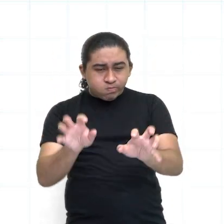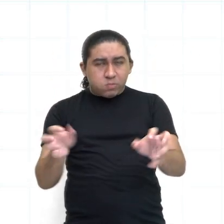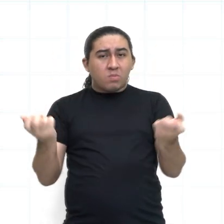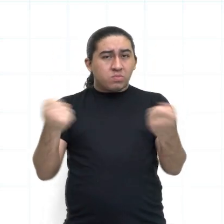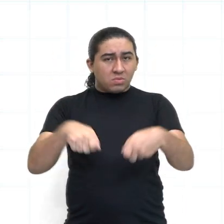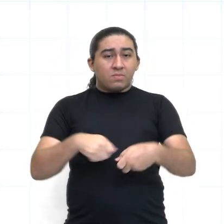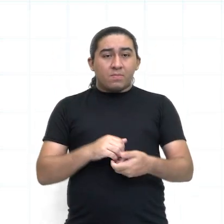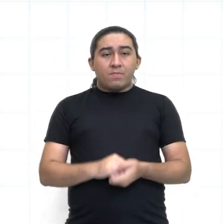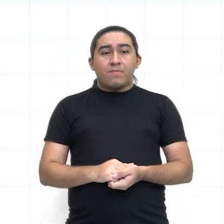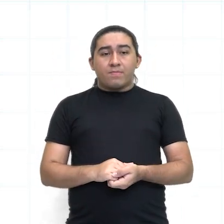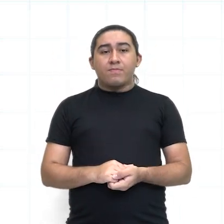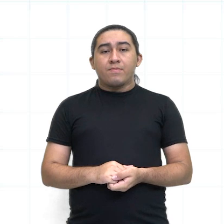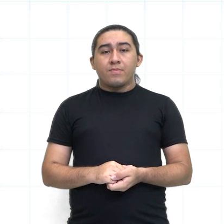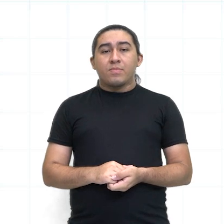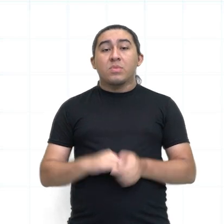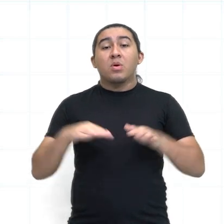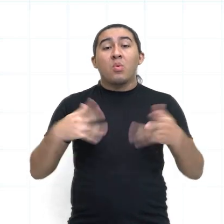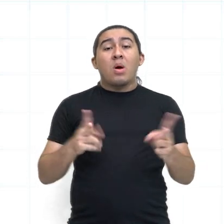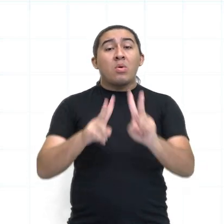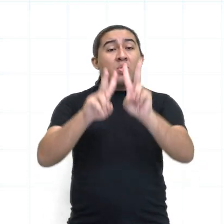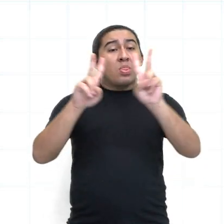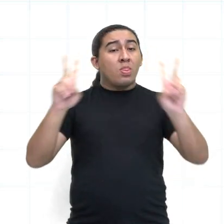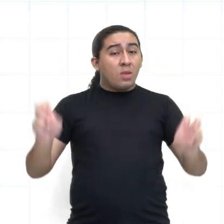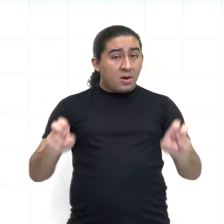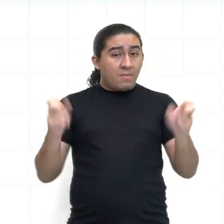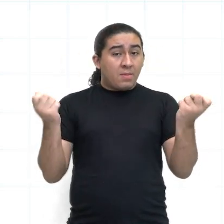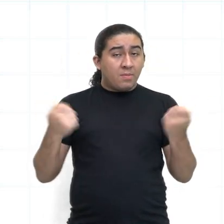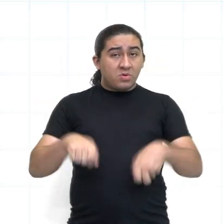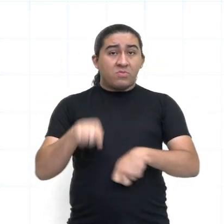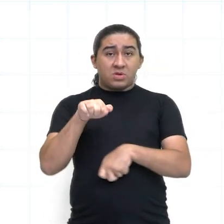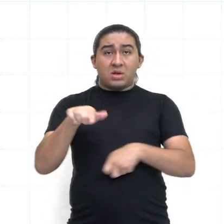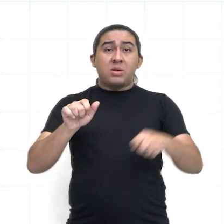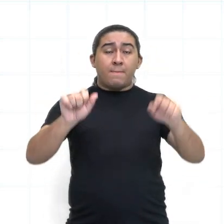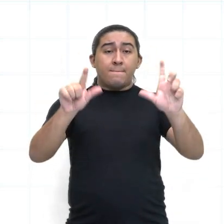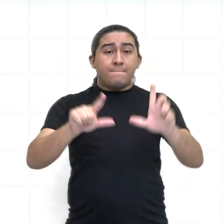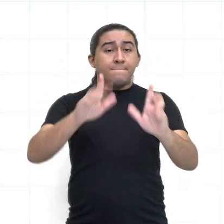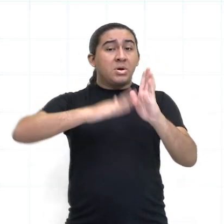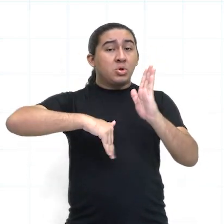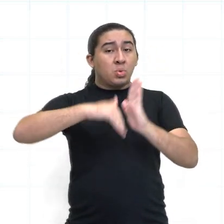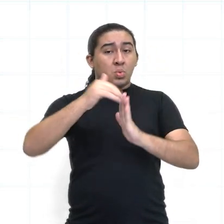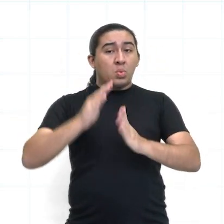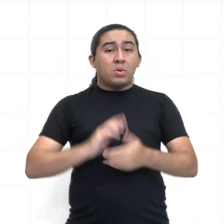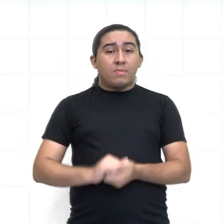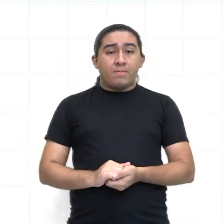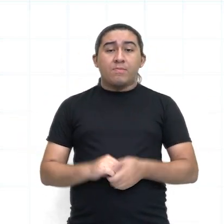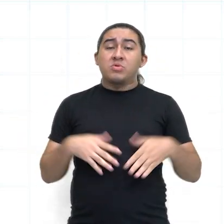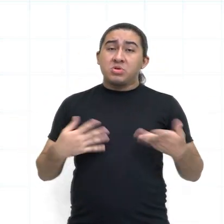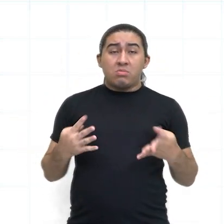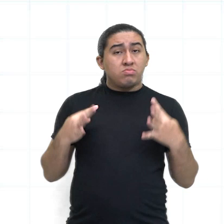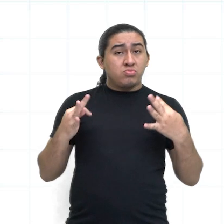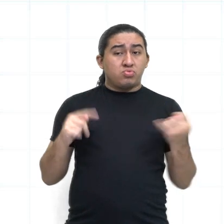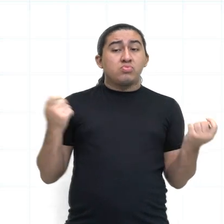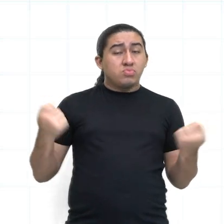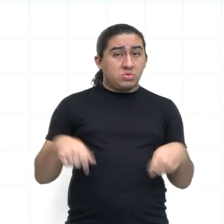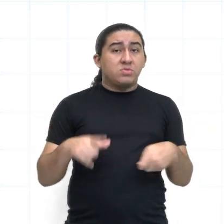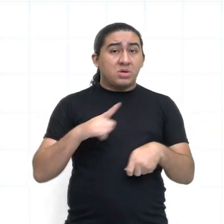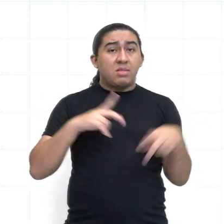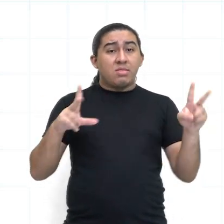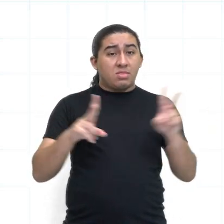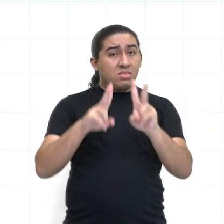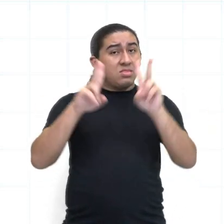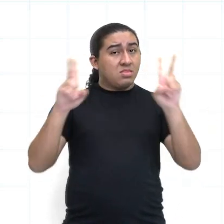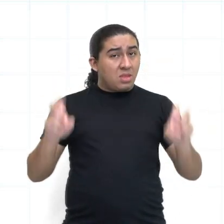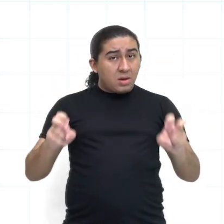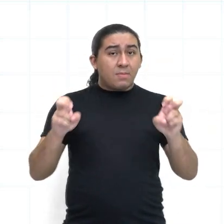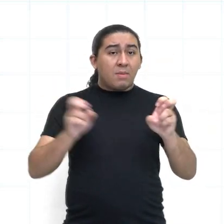temas retratados no movimento impressionista? No movimento impressionista, tudo pode ser considerado tema de pintura,